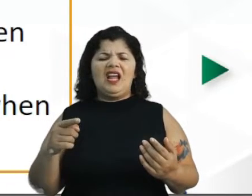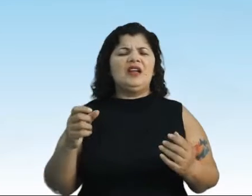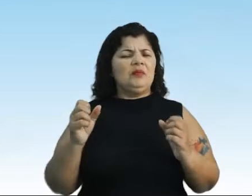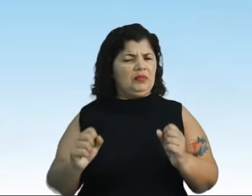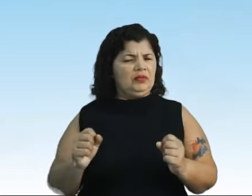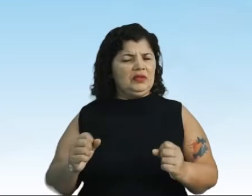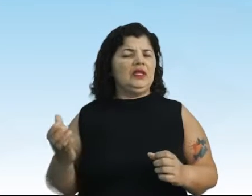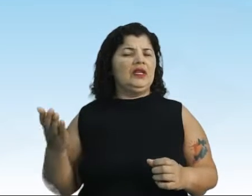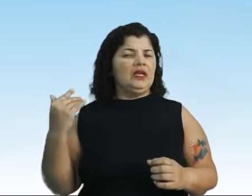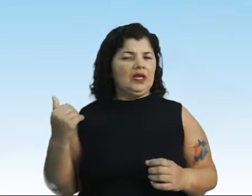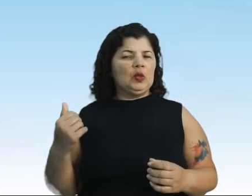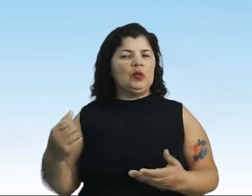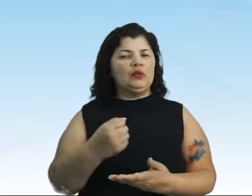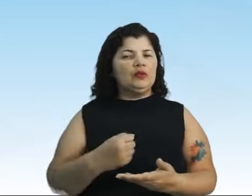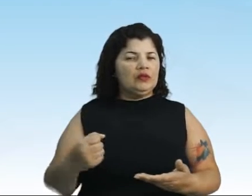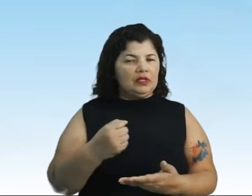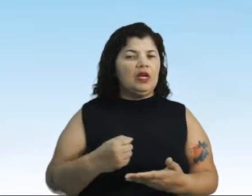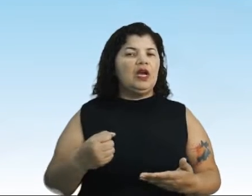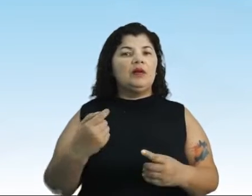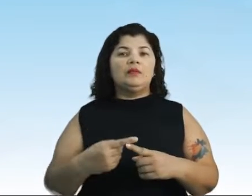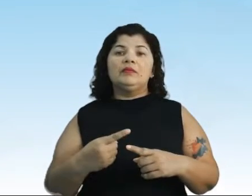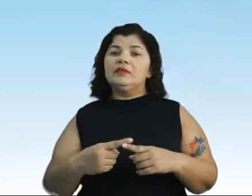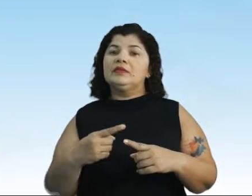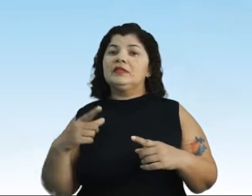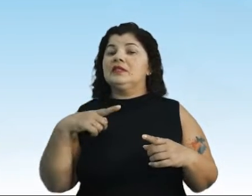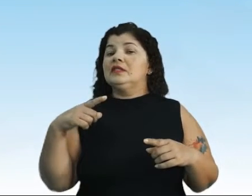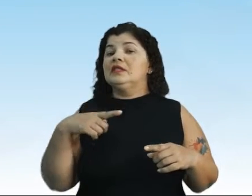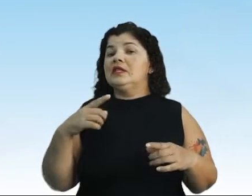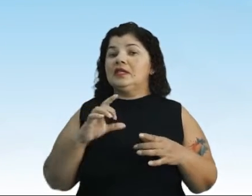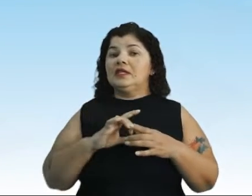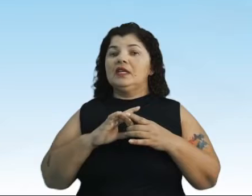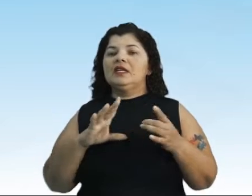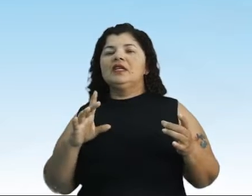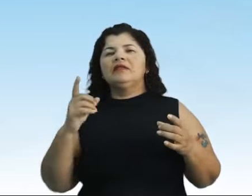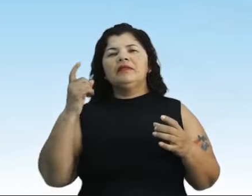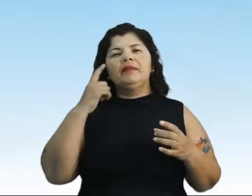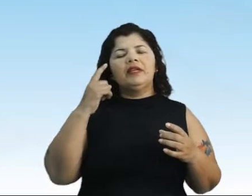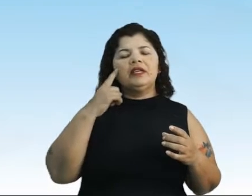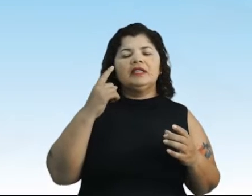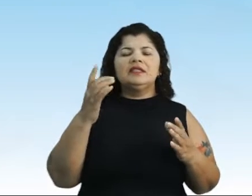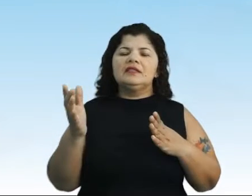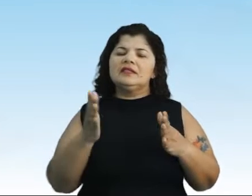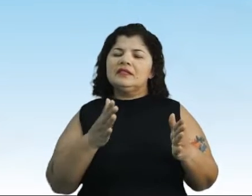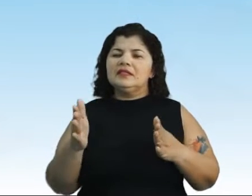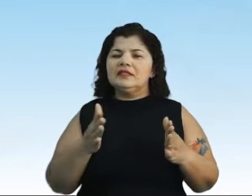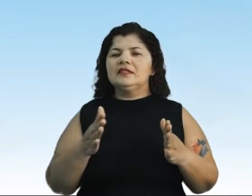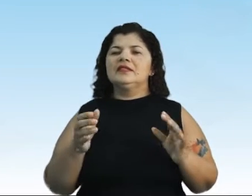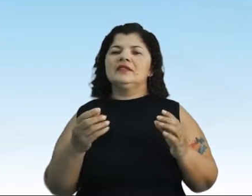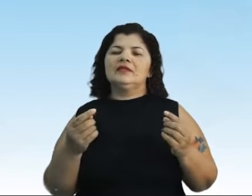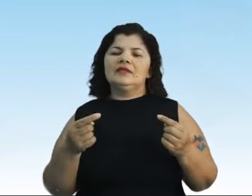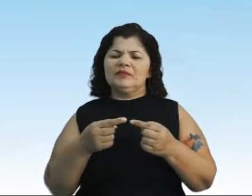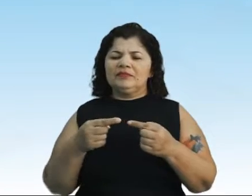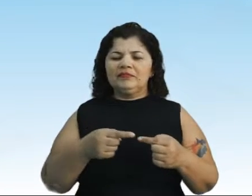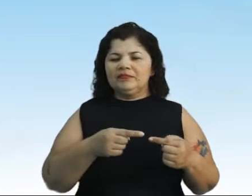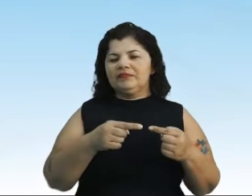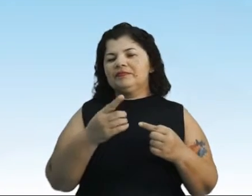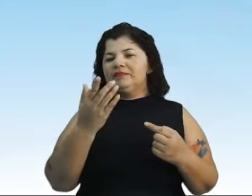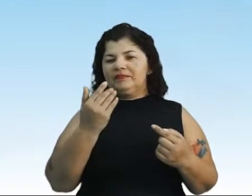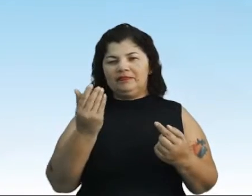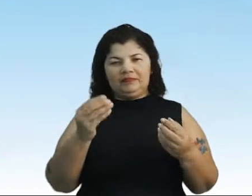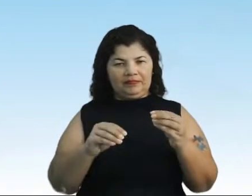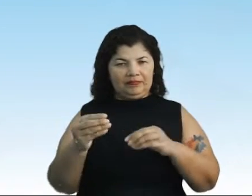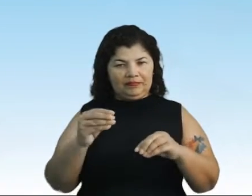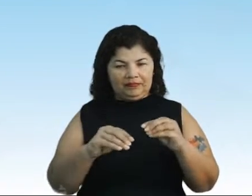podia cozinhar, né? Quando ela estava mais livre, porque ela podia pensar o tempo, fazer combinações diferentes,